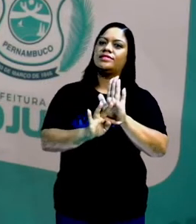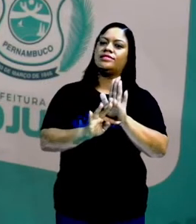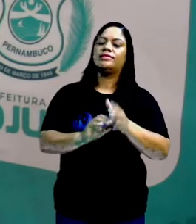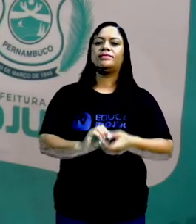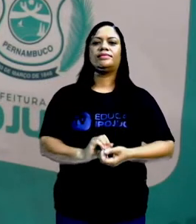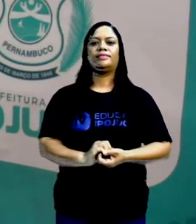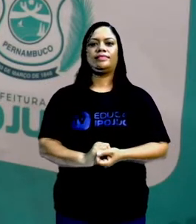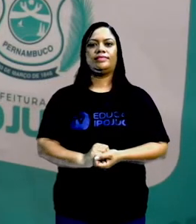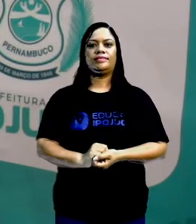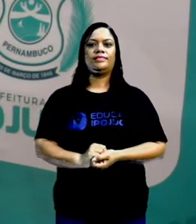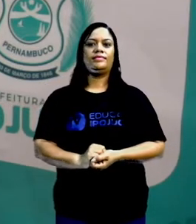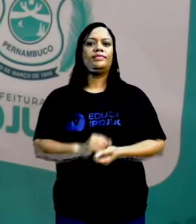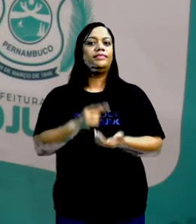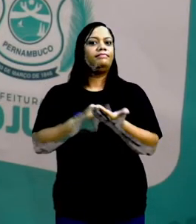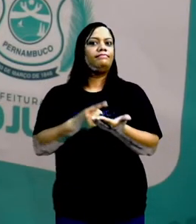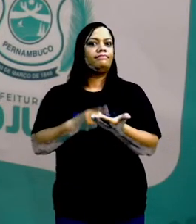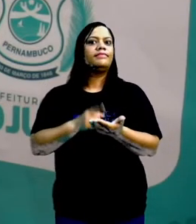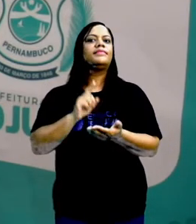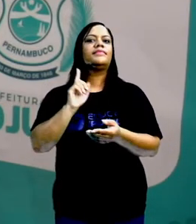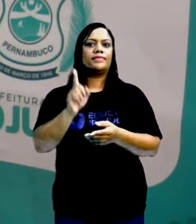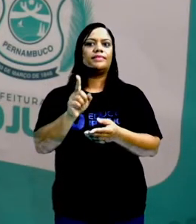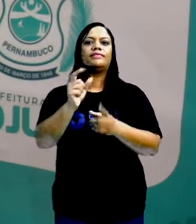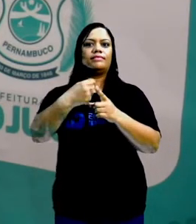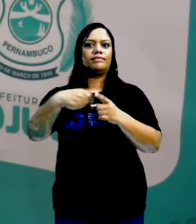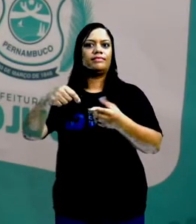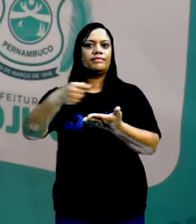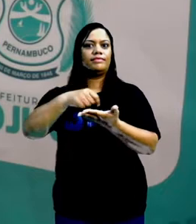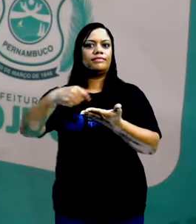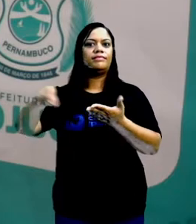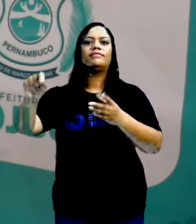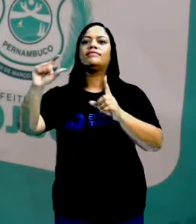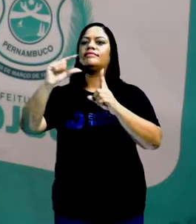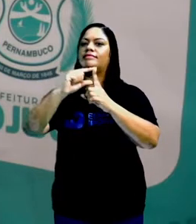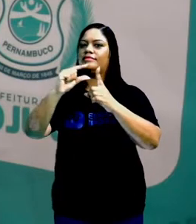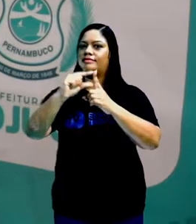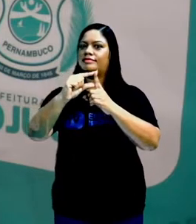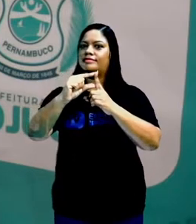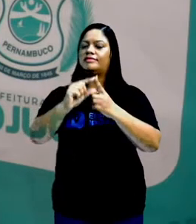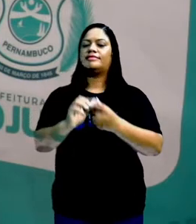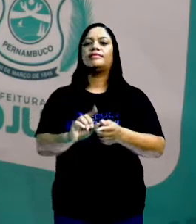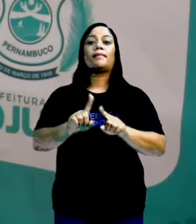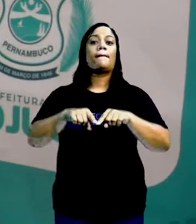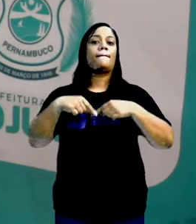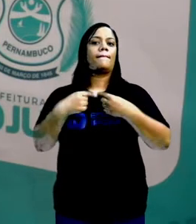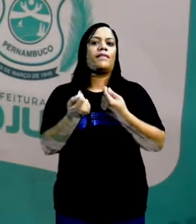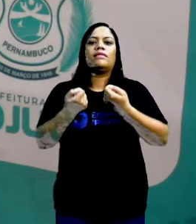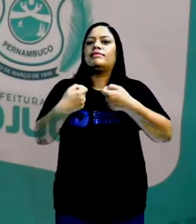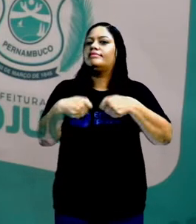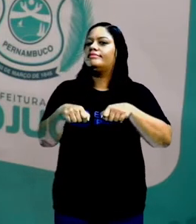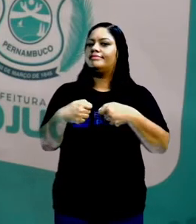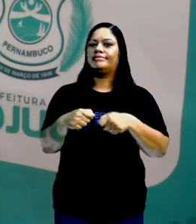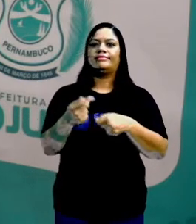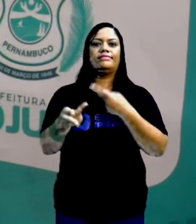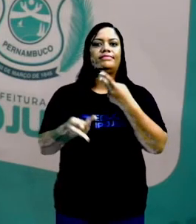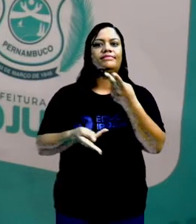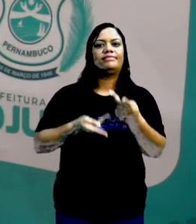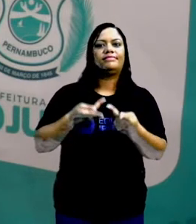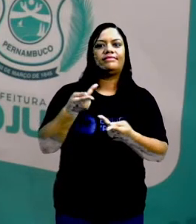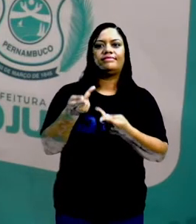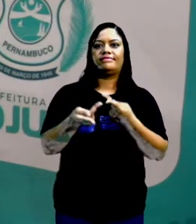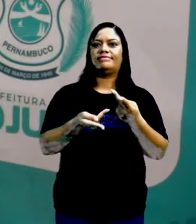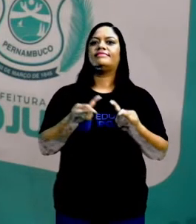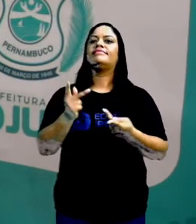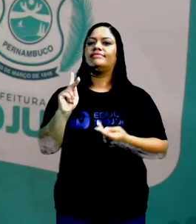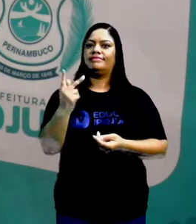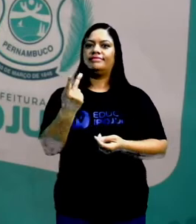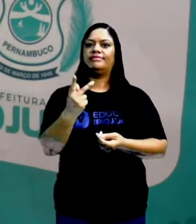Ele fica lá, ele marca presença, mas a gente não precisa falar na